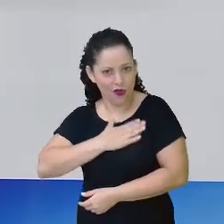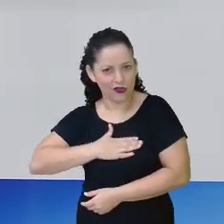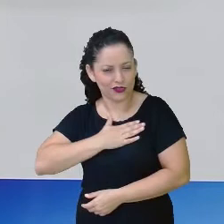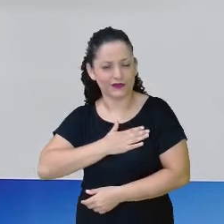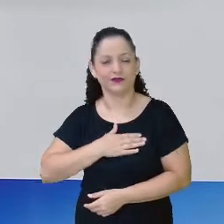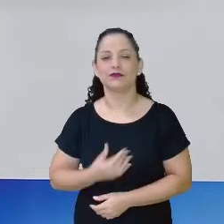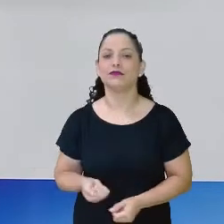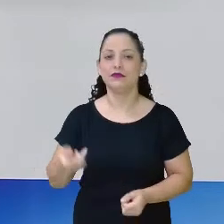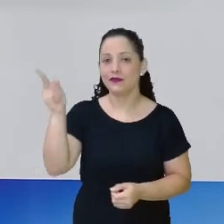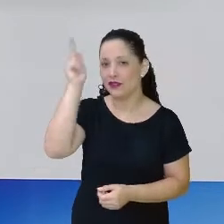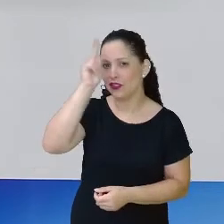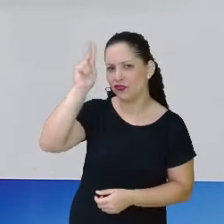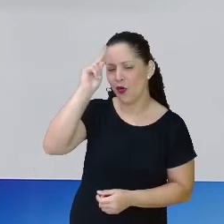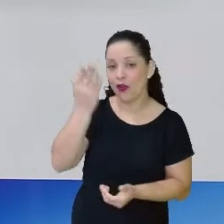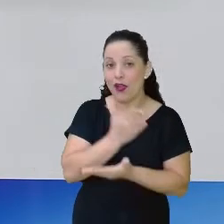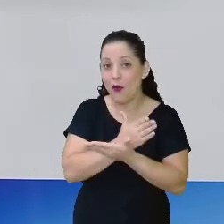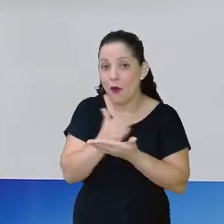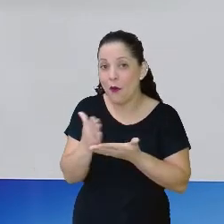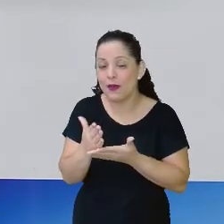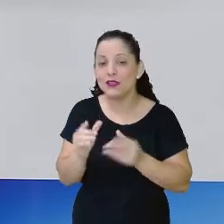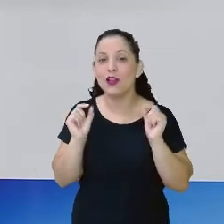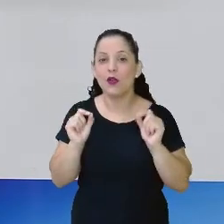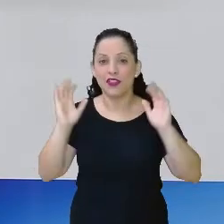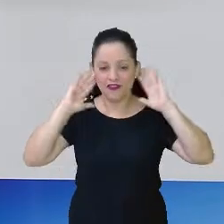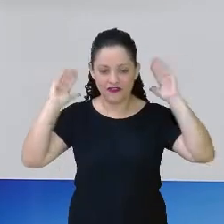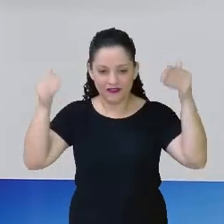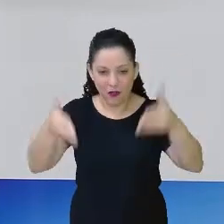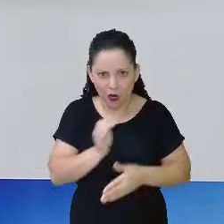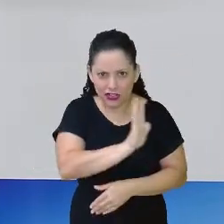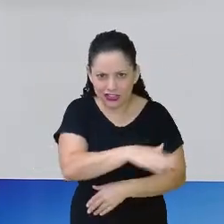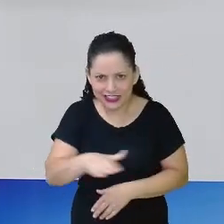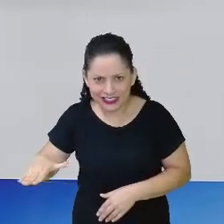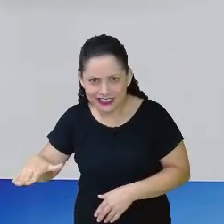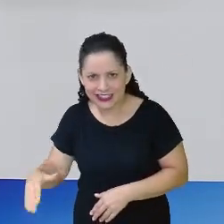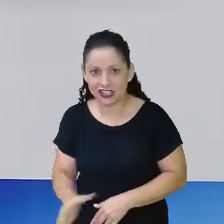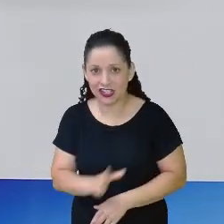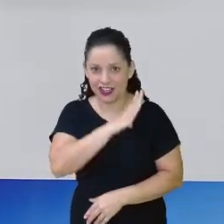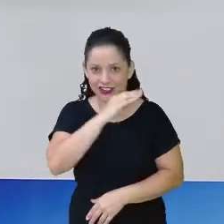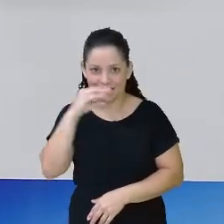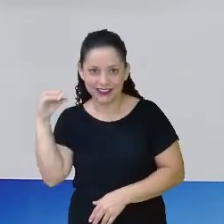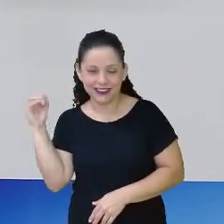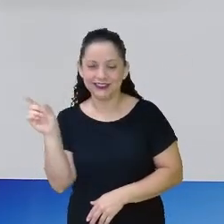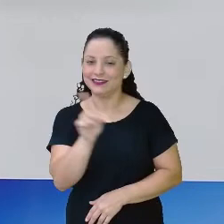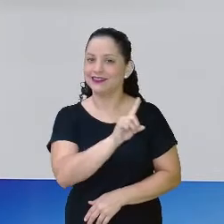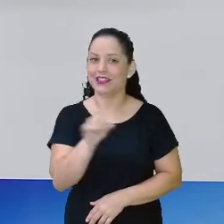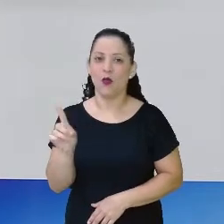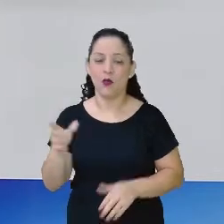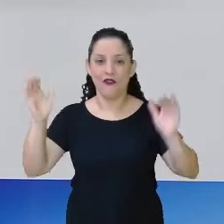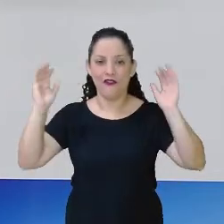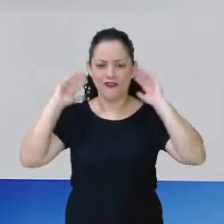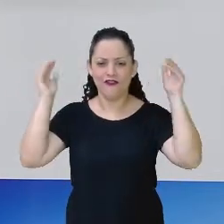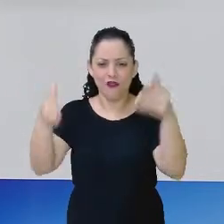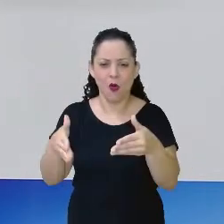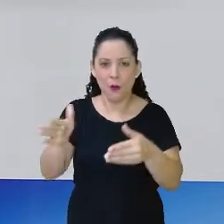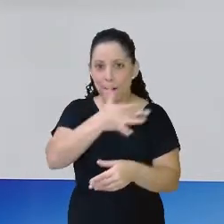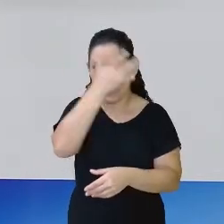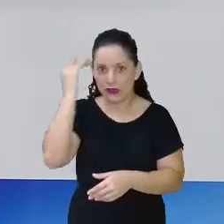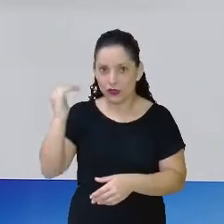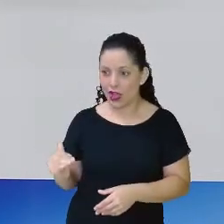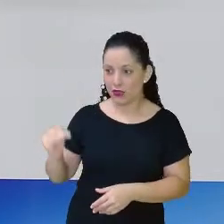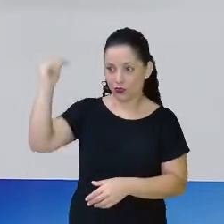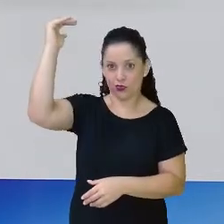começaram, o público não era o público-alvo, vocês, crianças, pré-adolescentes, era um público adulto. E eles